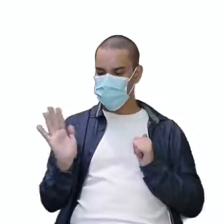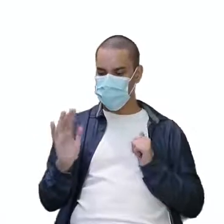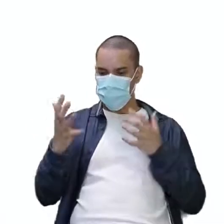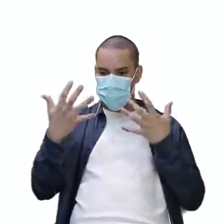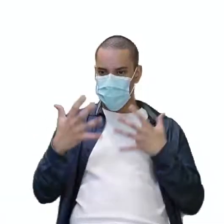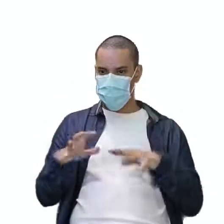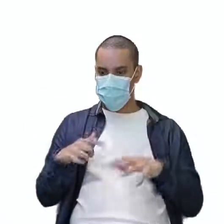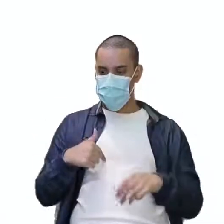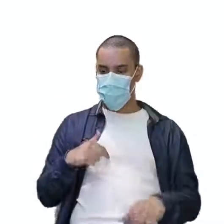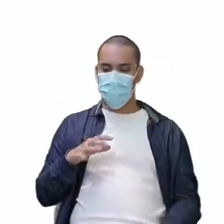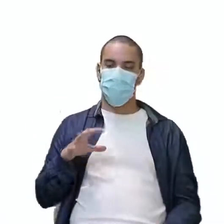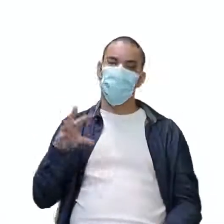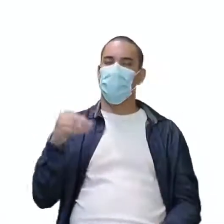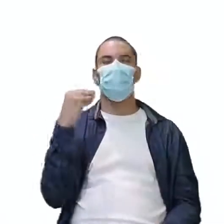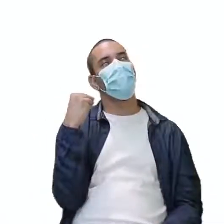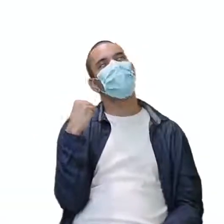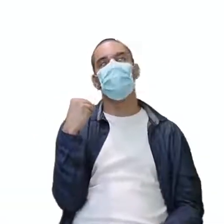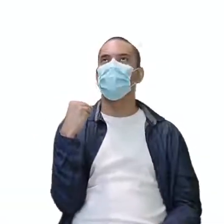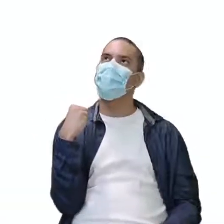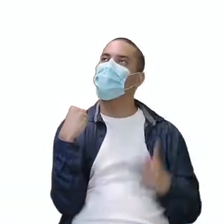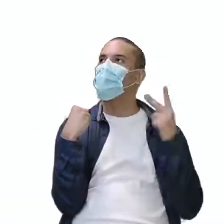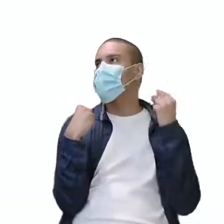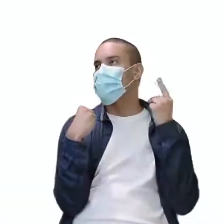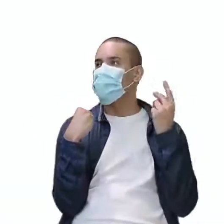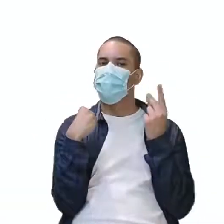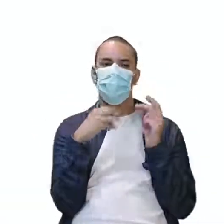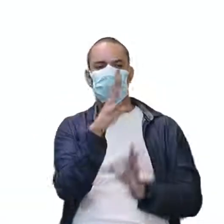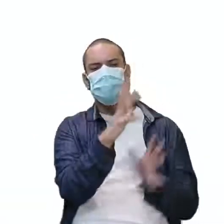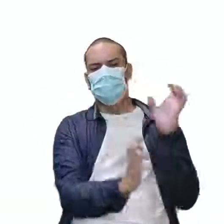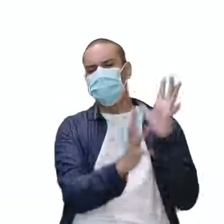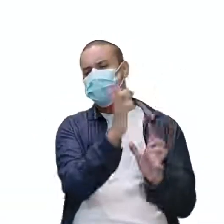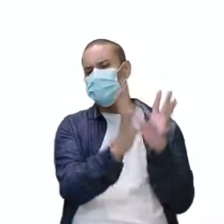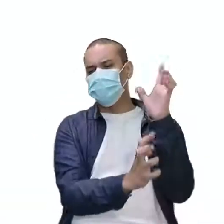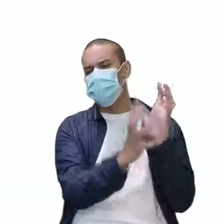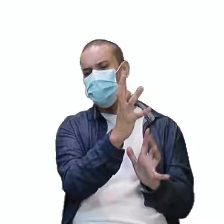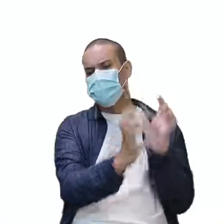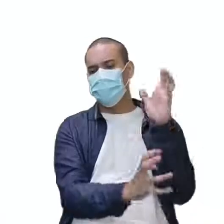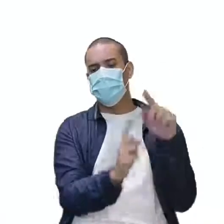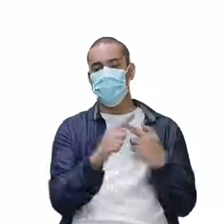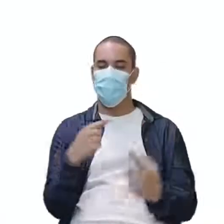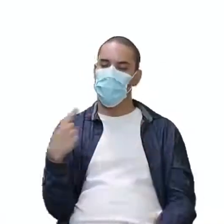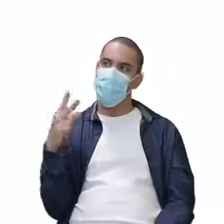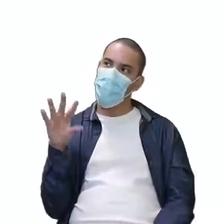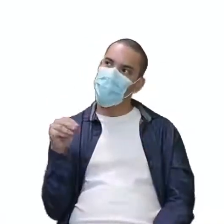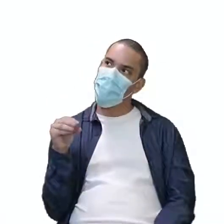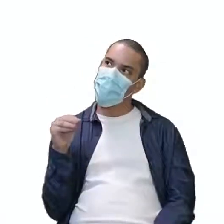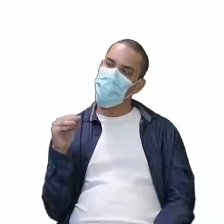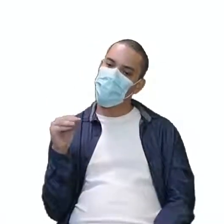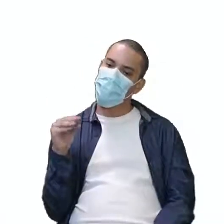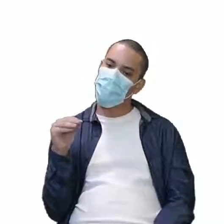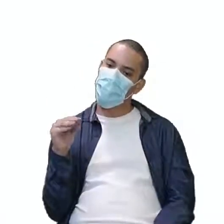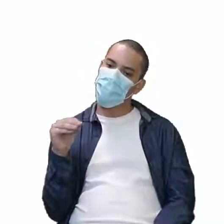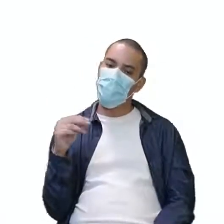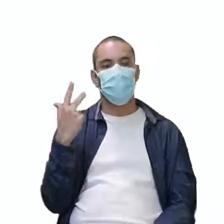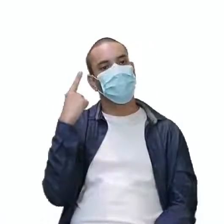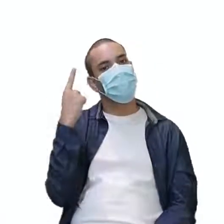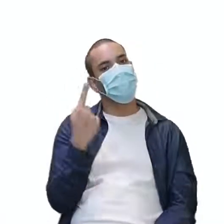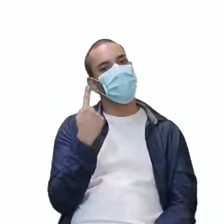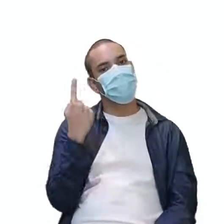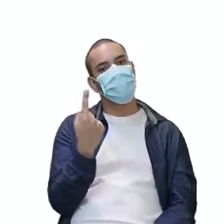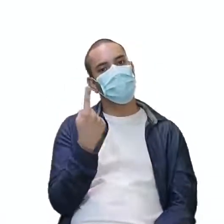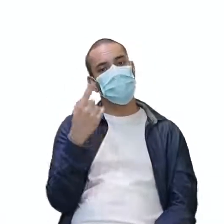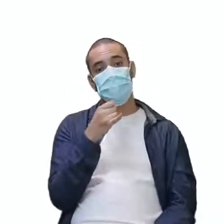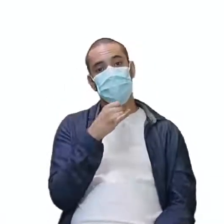teta, eu vou me atraquei aqui, ó, e os outros lá estão se desgafinhando, se arranhando, se empurrando, e ele está numa tetinha sozinha, sem